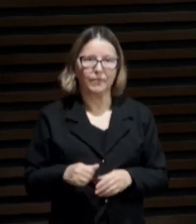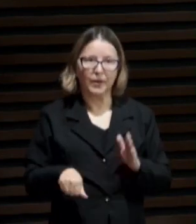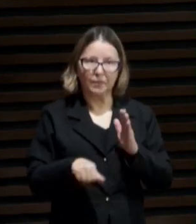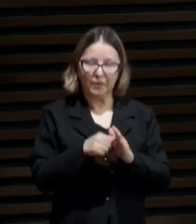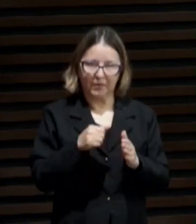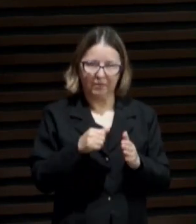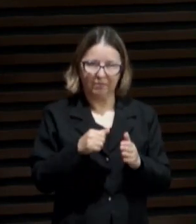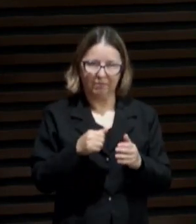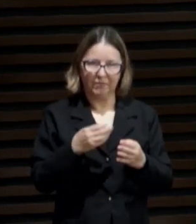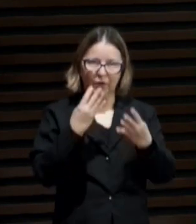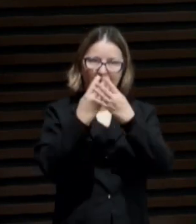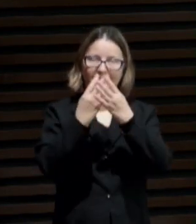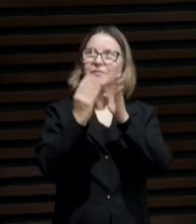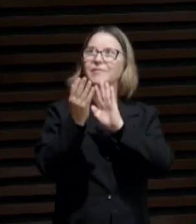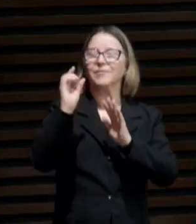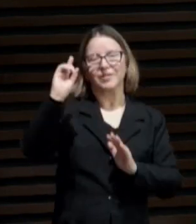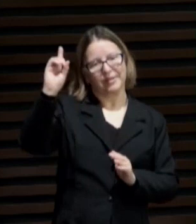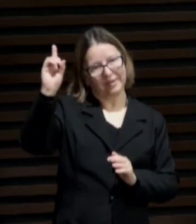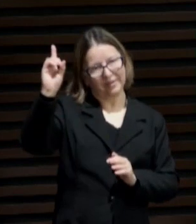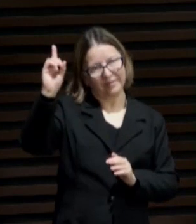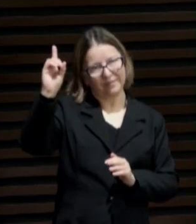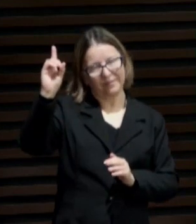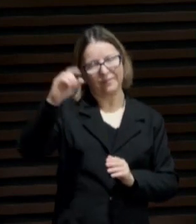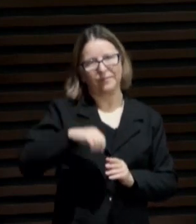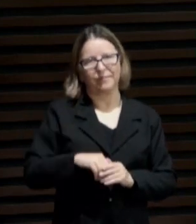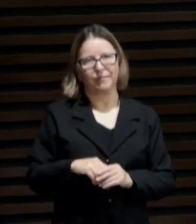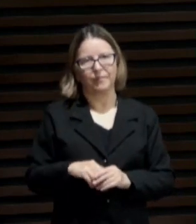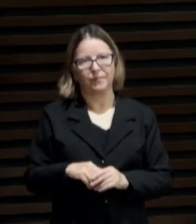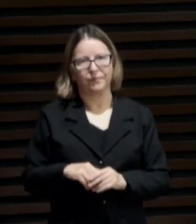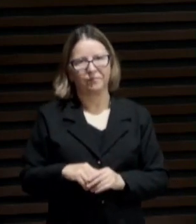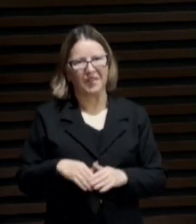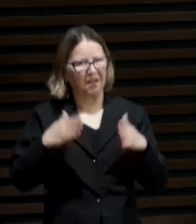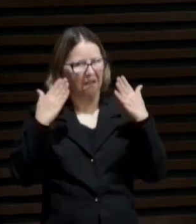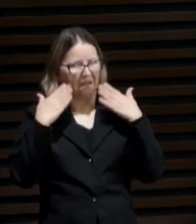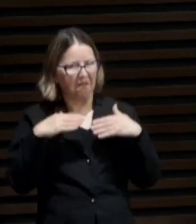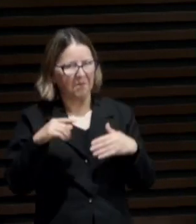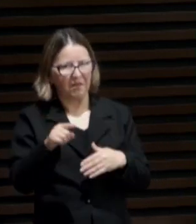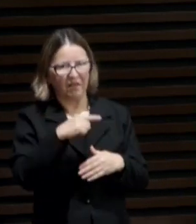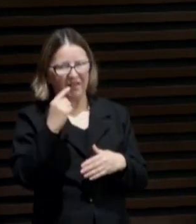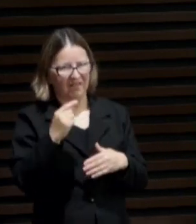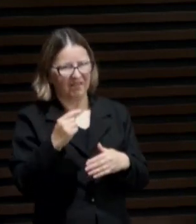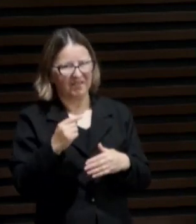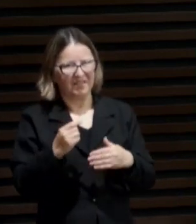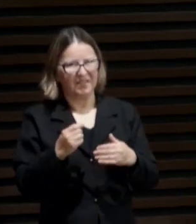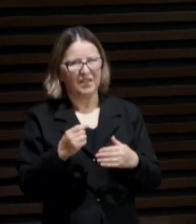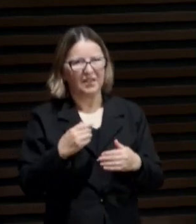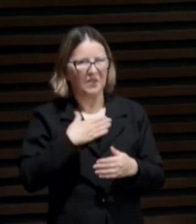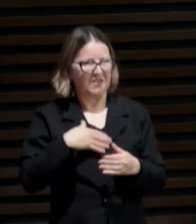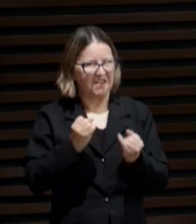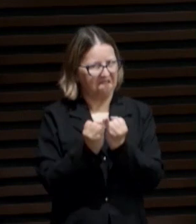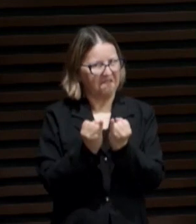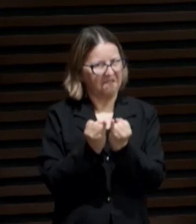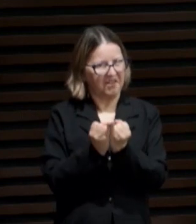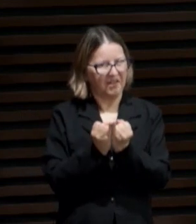confessar diante de Deus. Tem sido comum cedermos à tentação de fofocar e em nossa